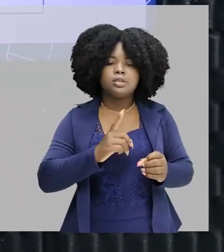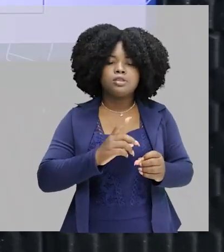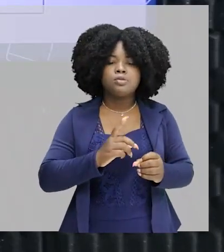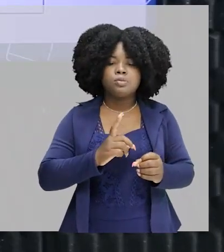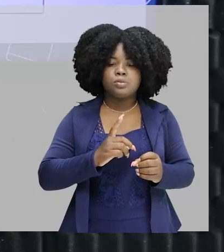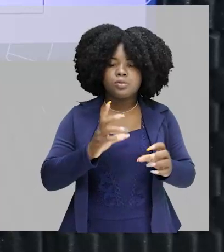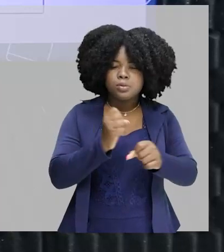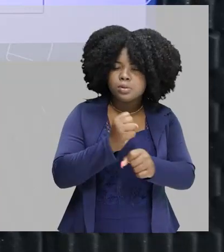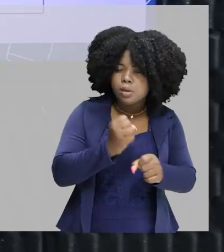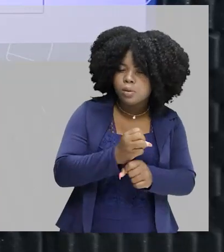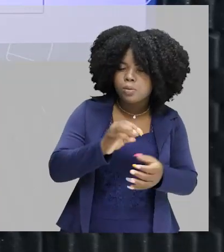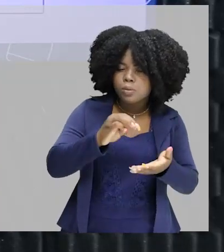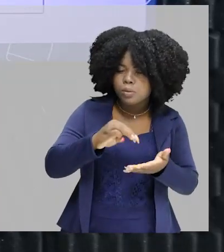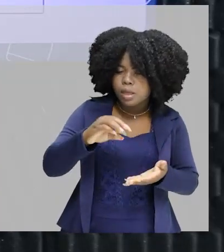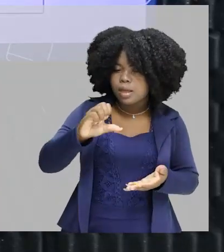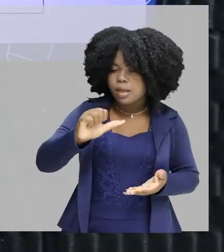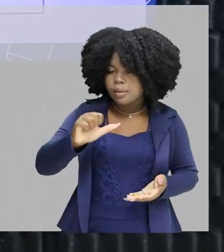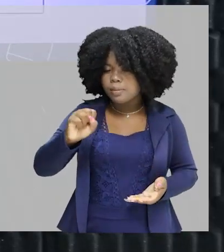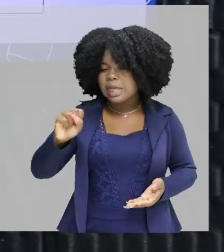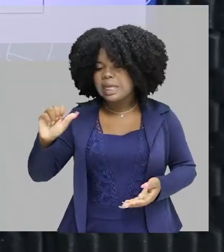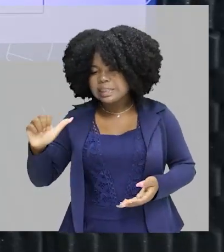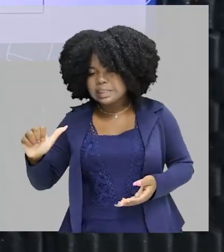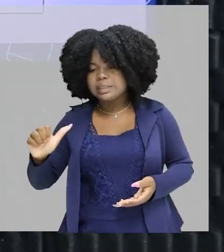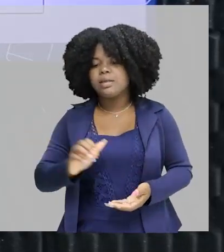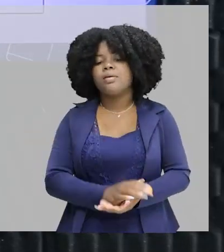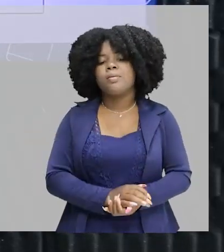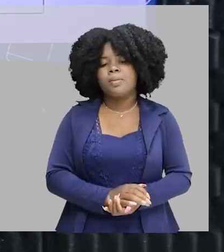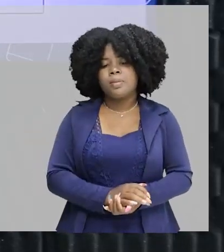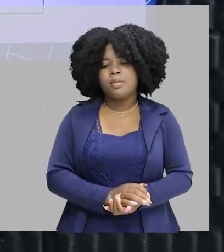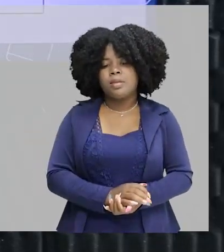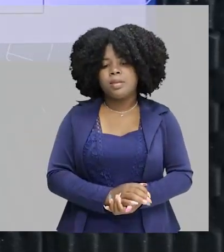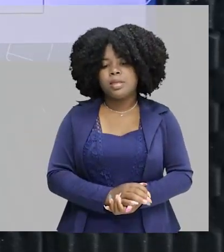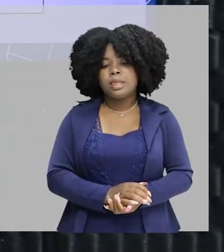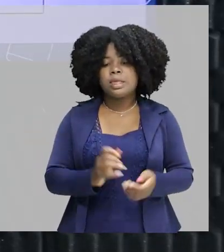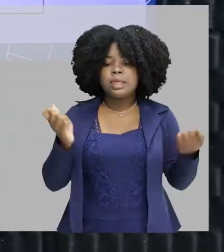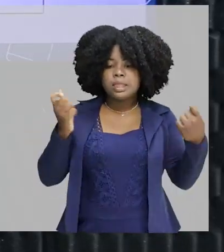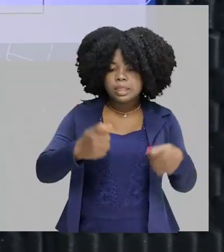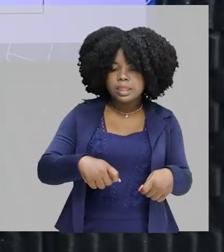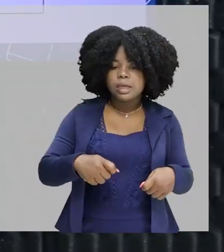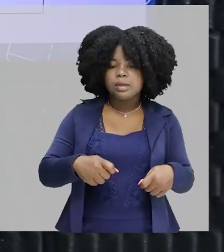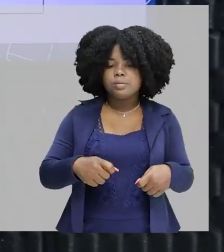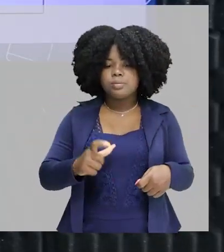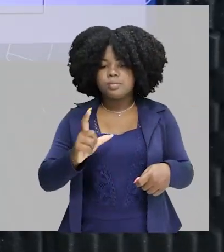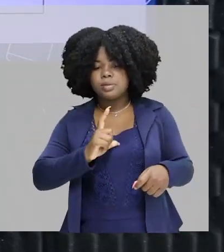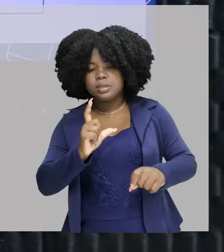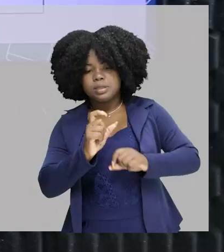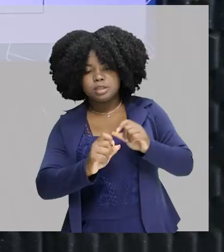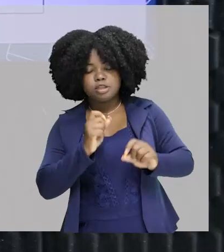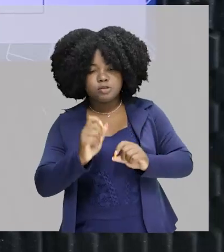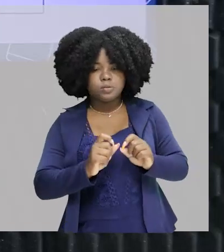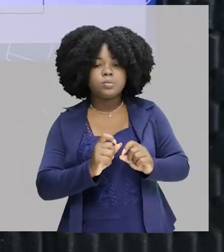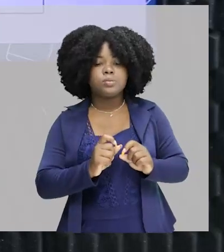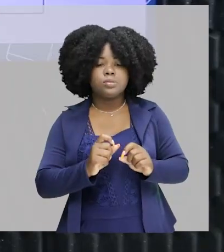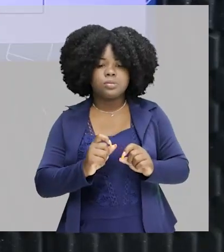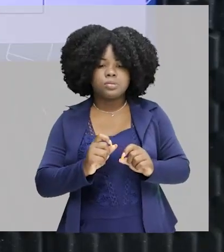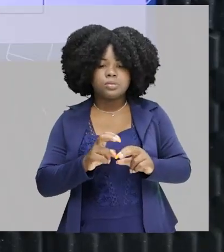em gramas que poderá ser obtida a partir de 24 gramas de